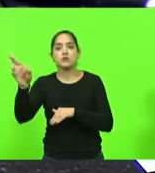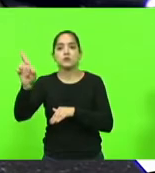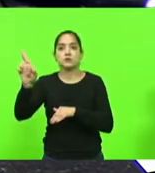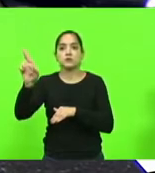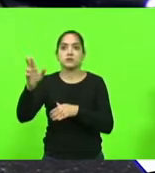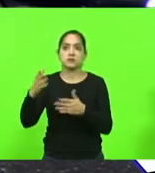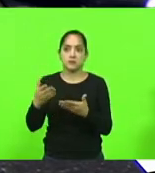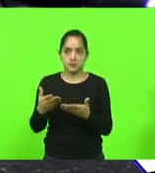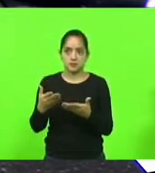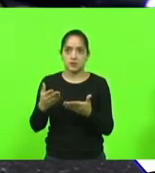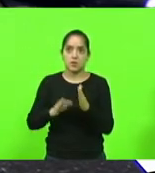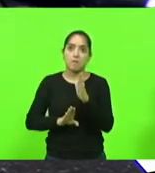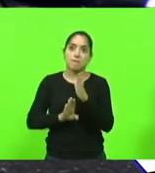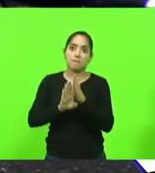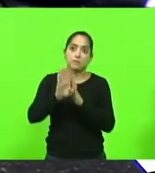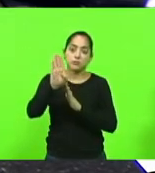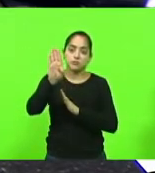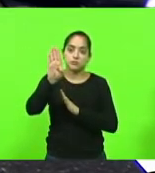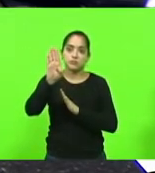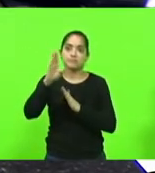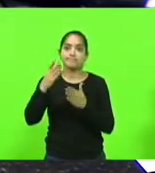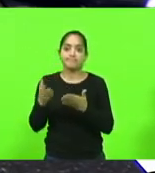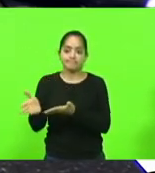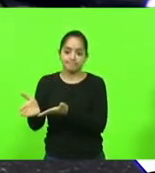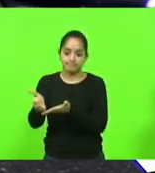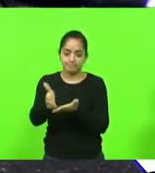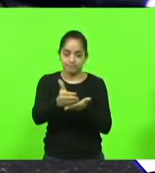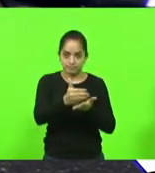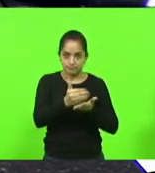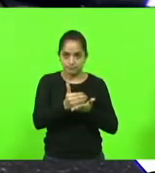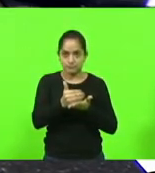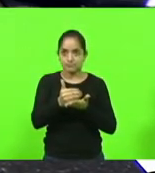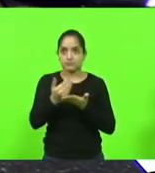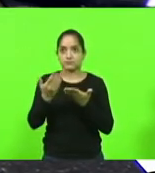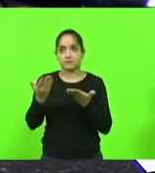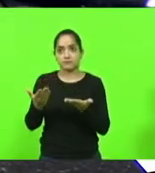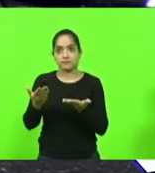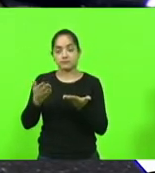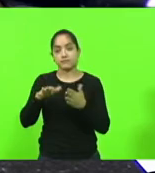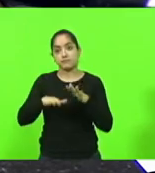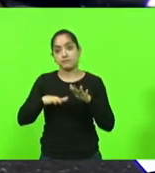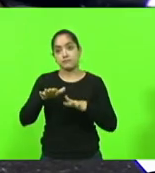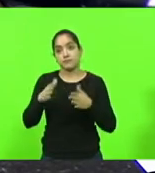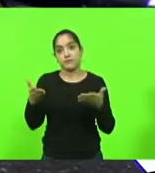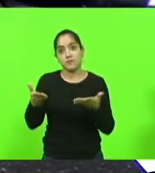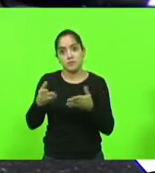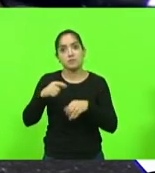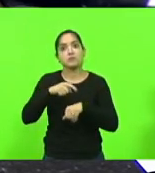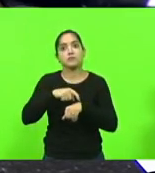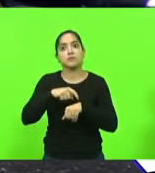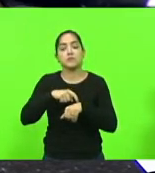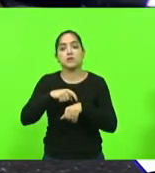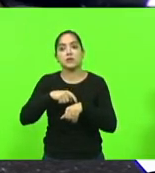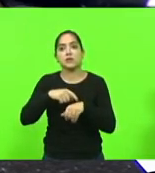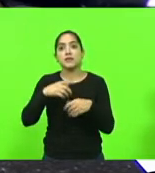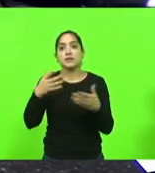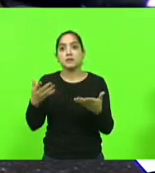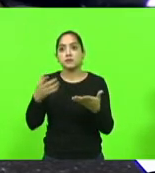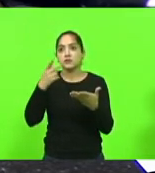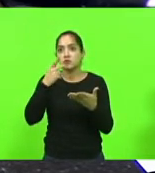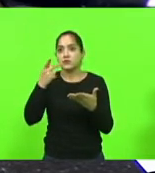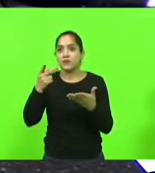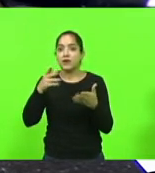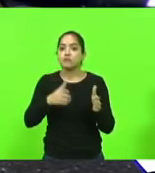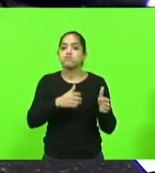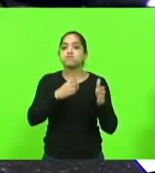estabelece novo recorde de arrecadação. Bom, mas talvez seja a hora de nós falarmos um pouco também o outro